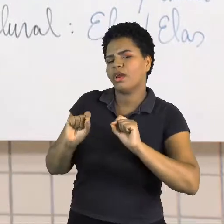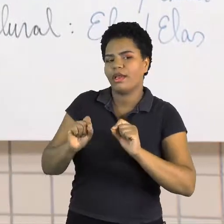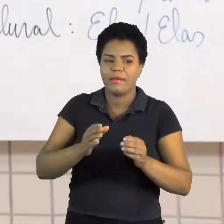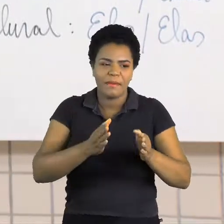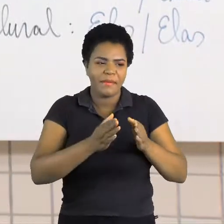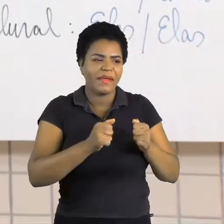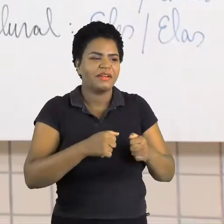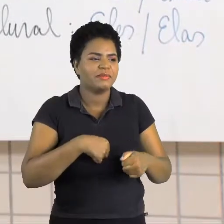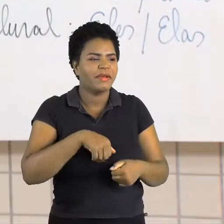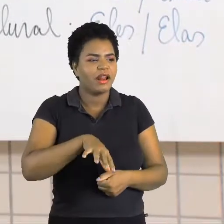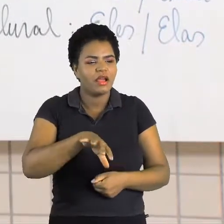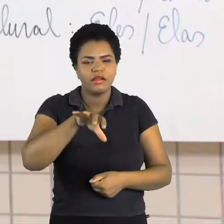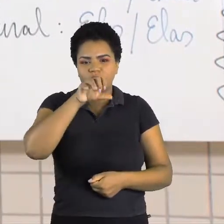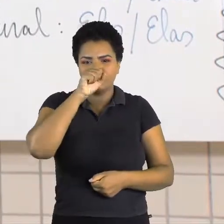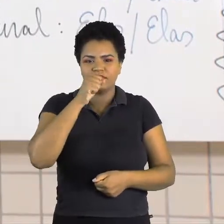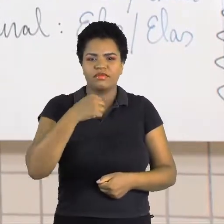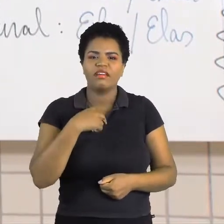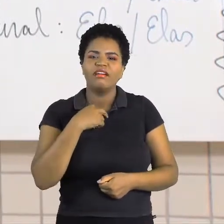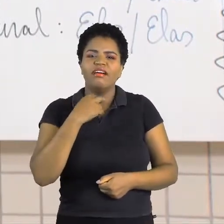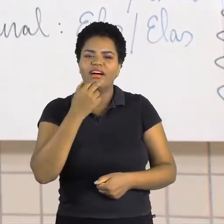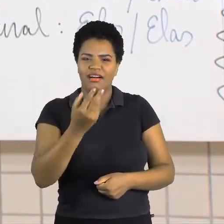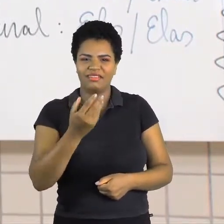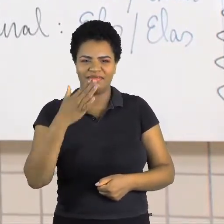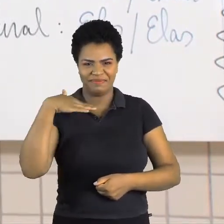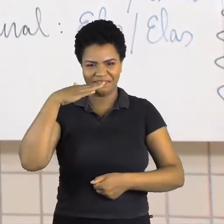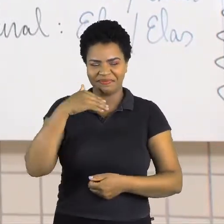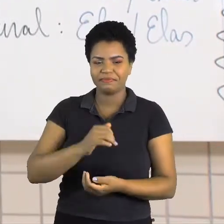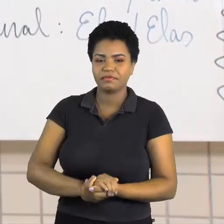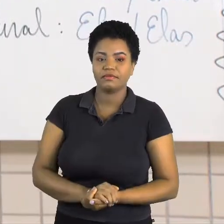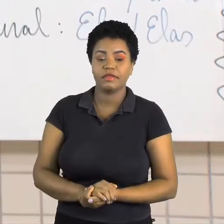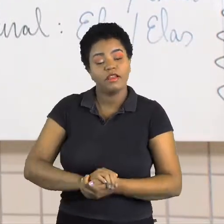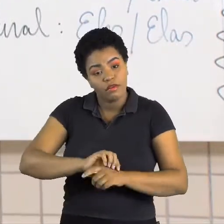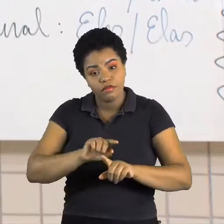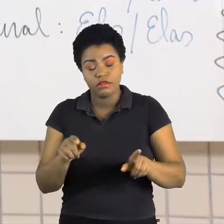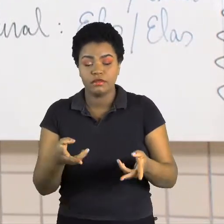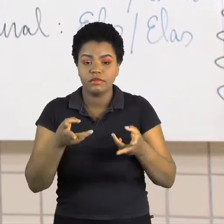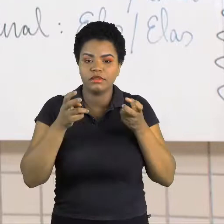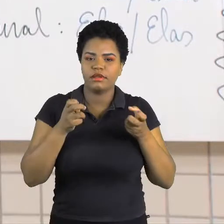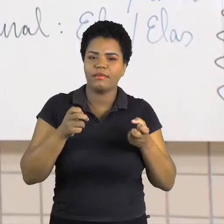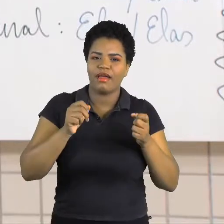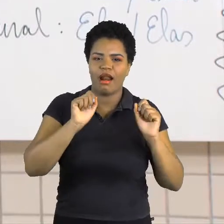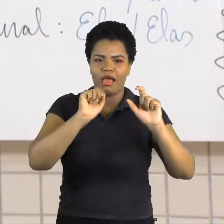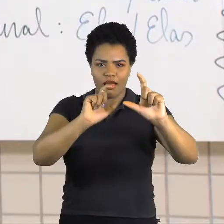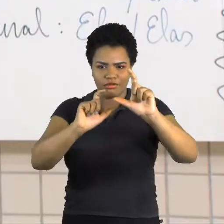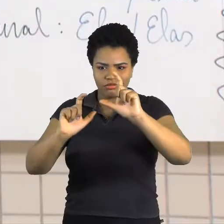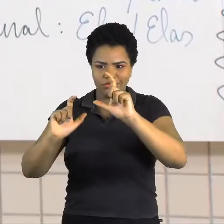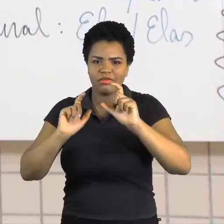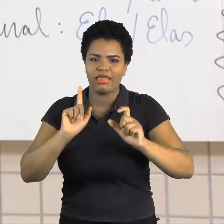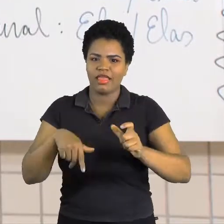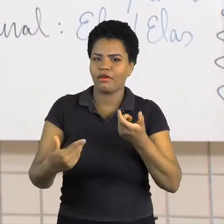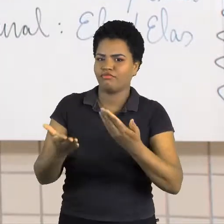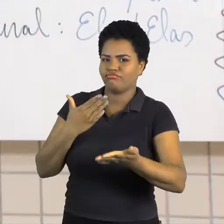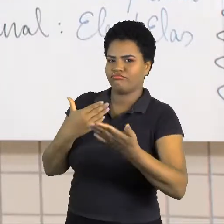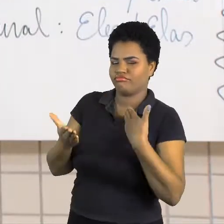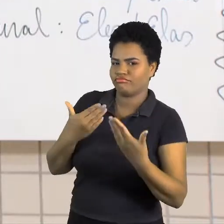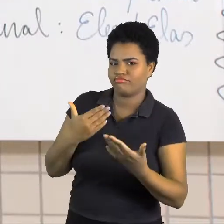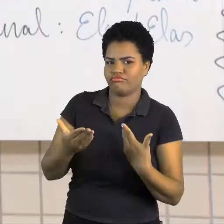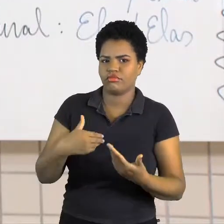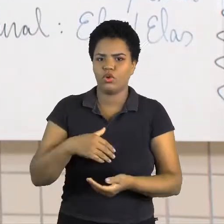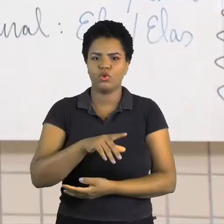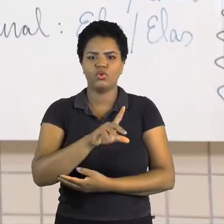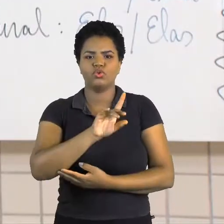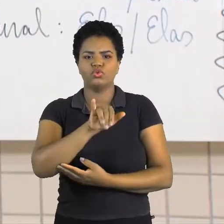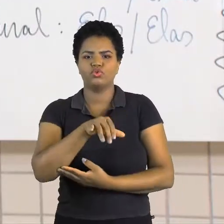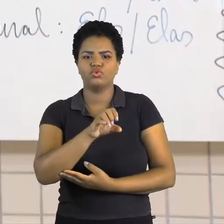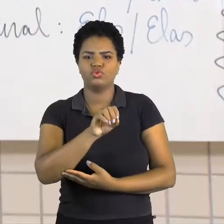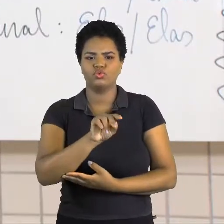aí, mentes brilhantes, a leitura? Vocês notaram que a tirinha tem uma conversação? A conversa do John com